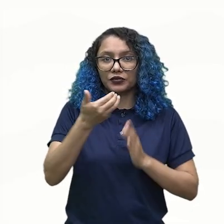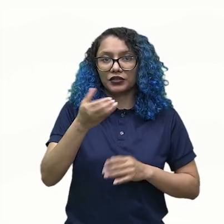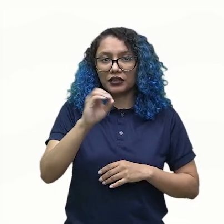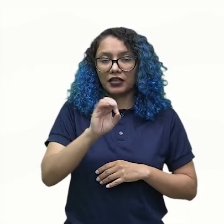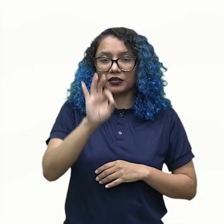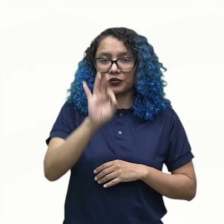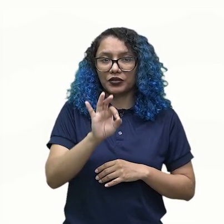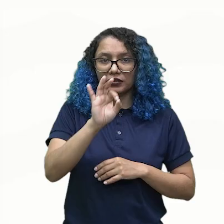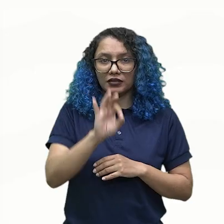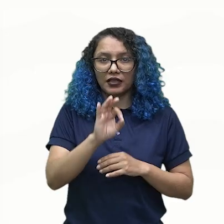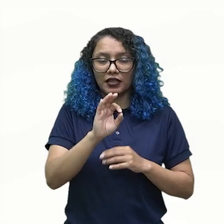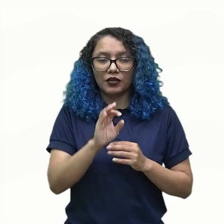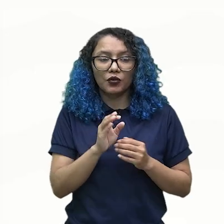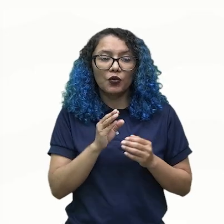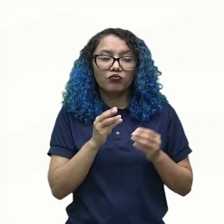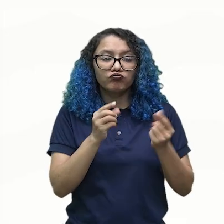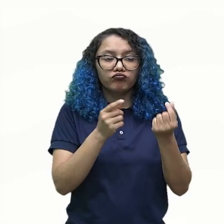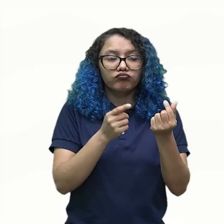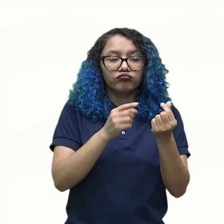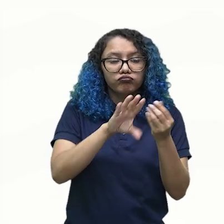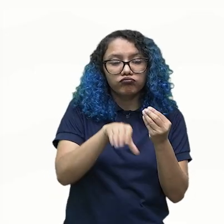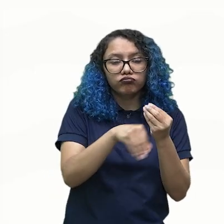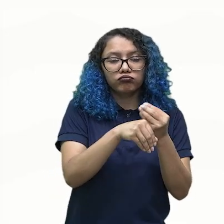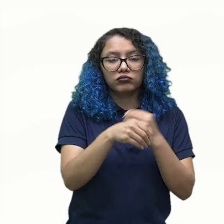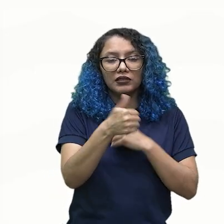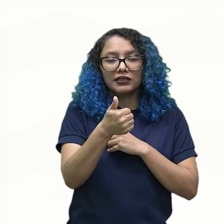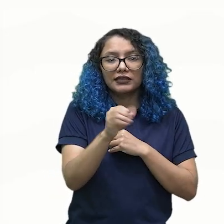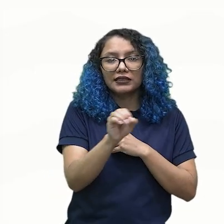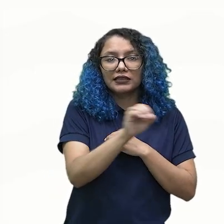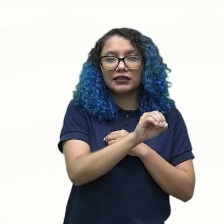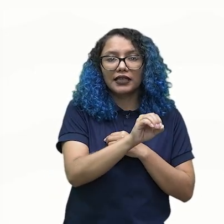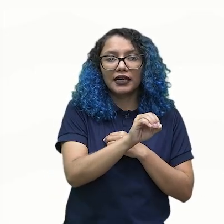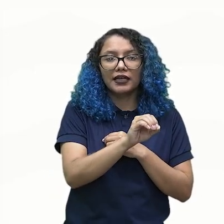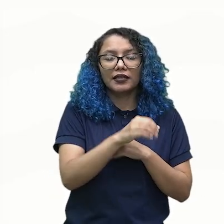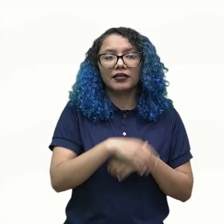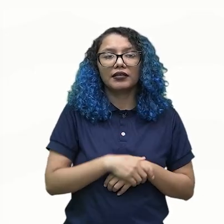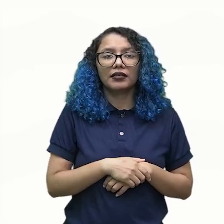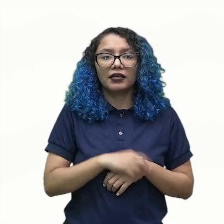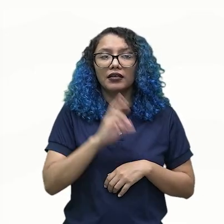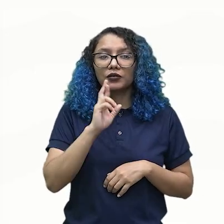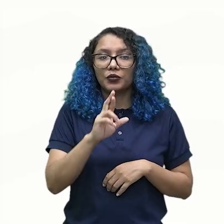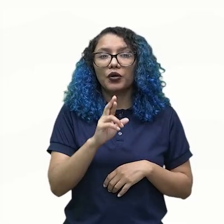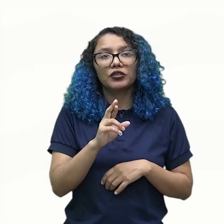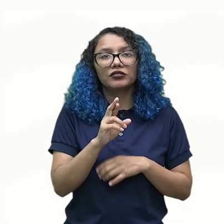10% a R$100 inicial equivale a um valor final de